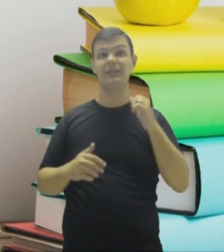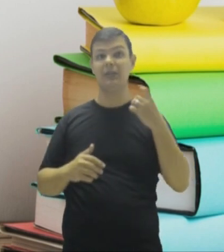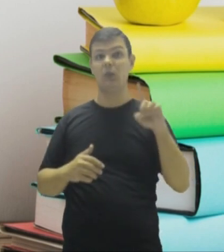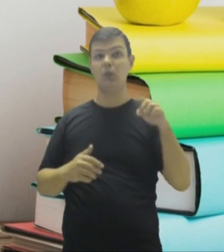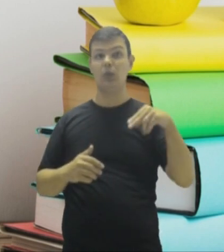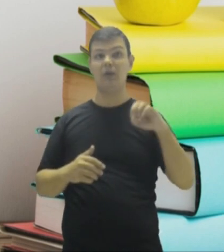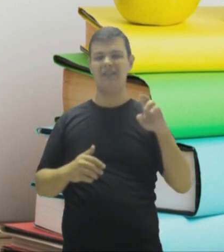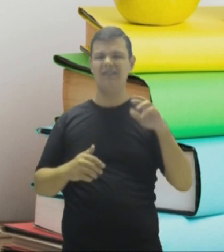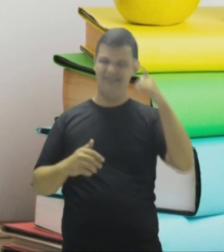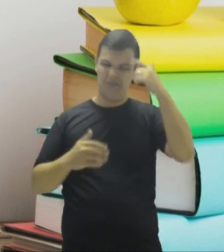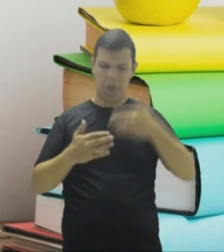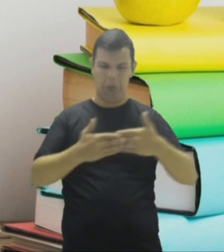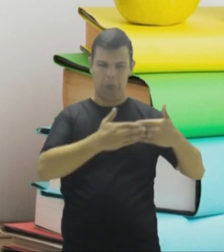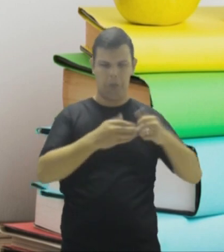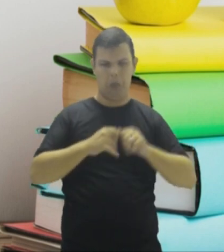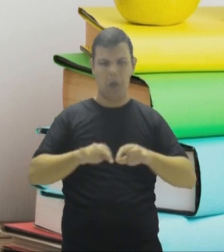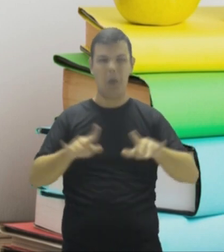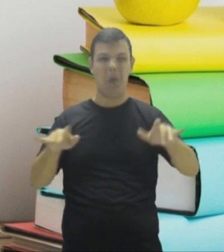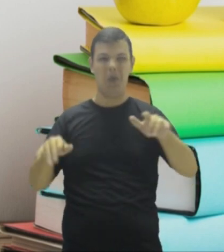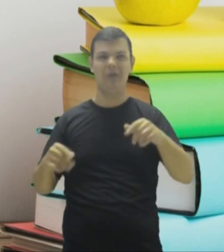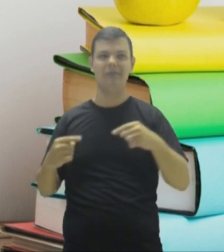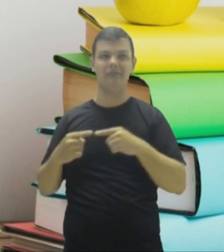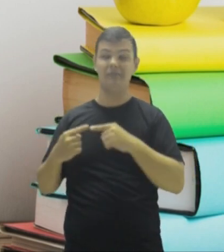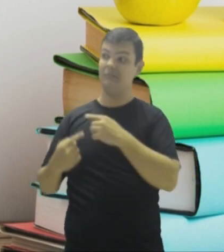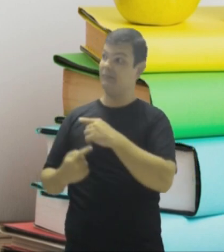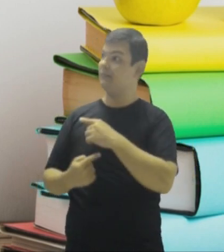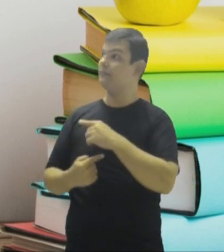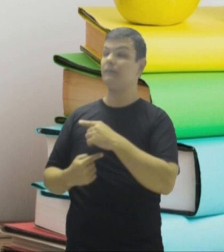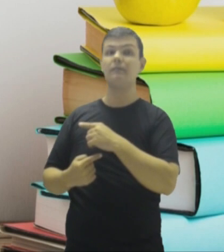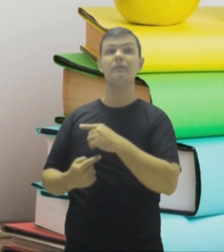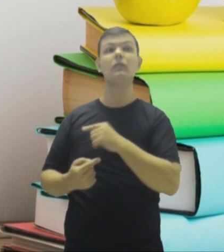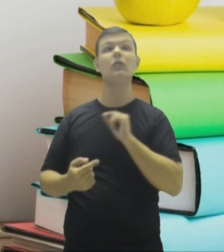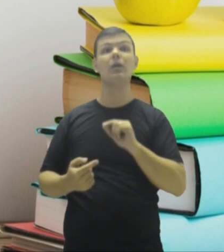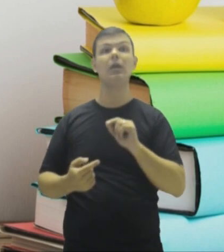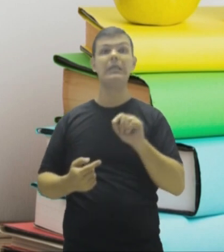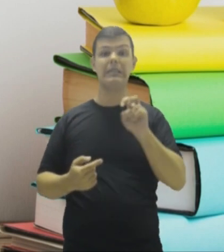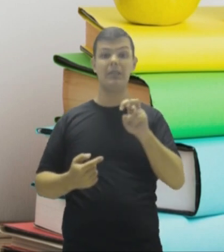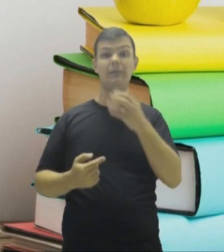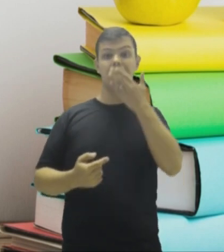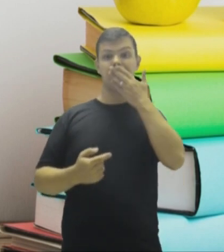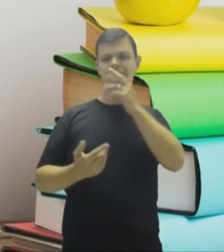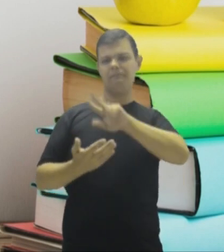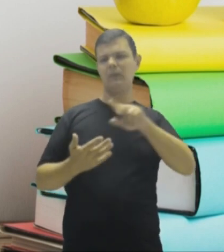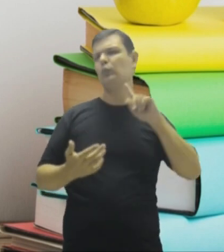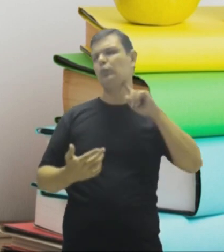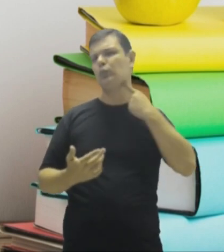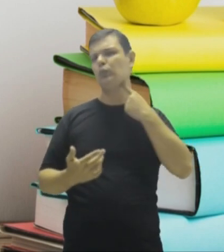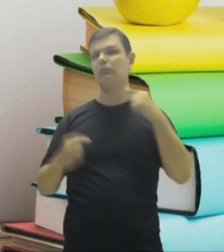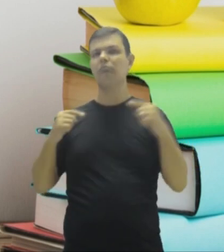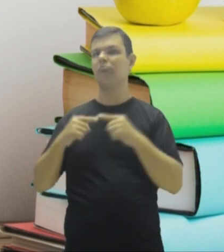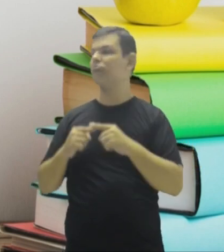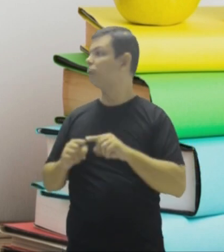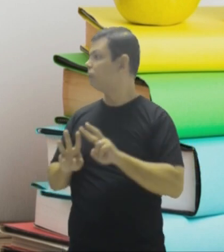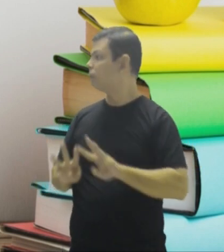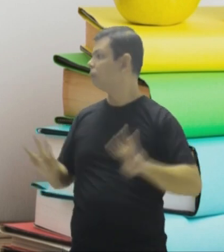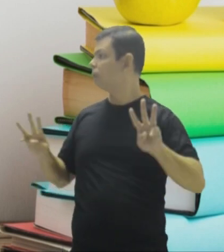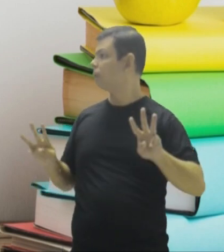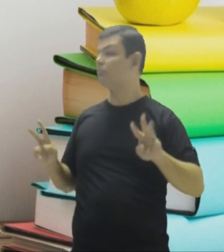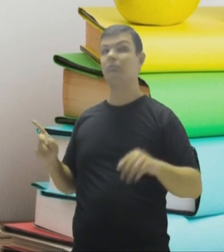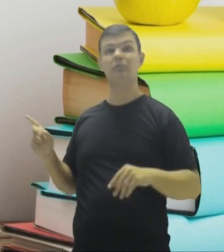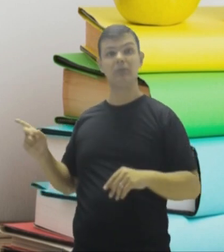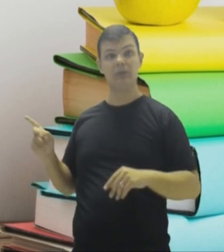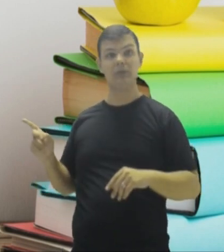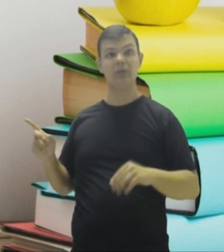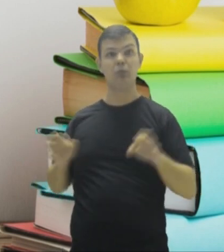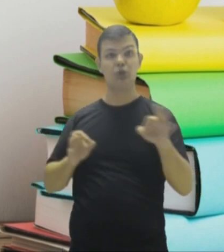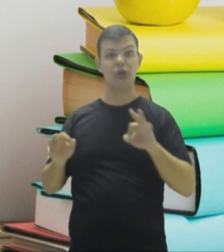os rejeitos, as barragens aqui no Pará. E os 5 tipos de poluição, eu acessei o canal Projetos